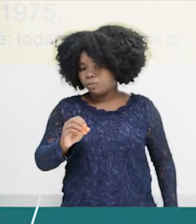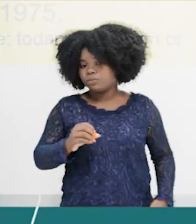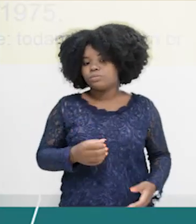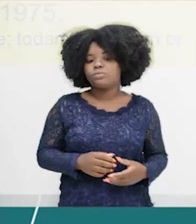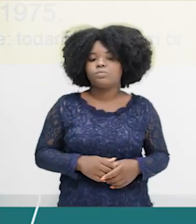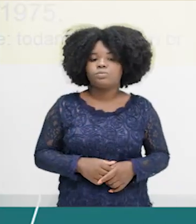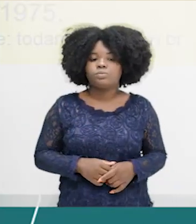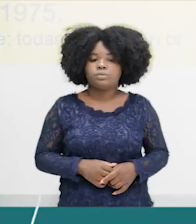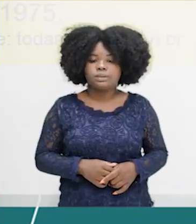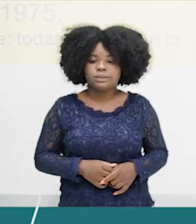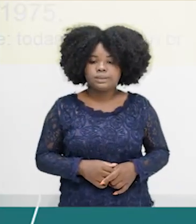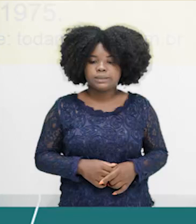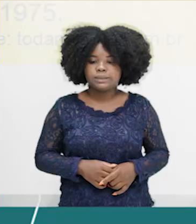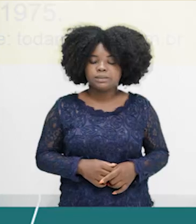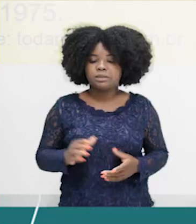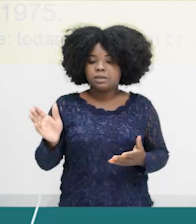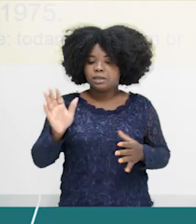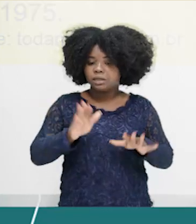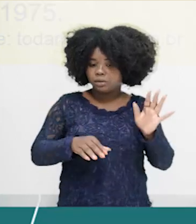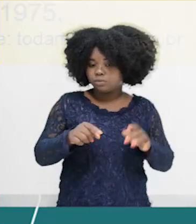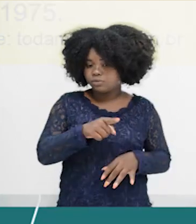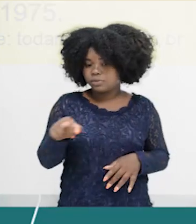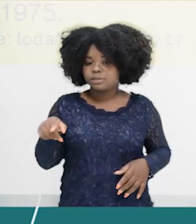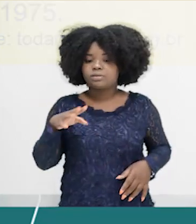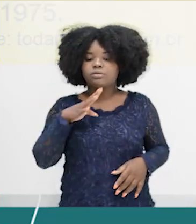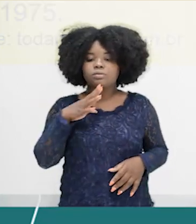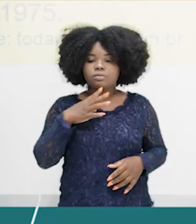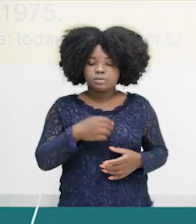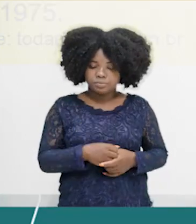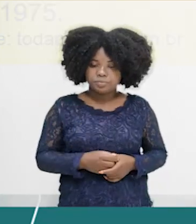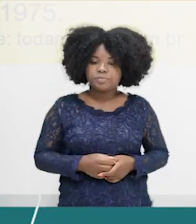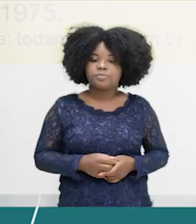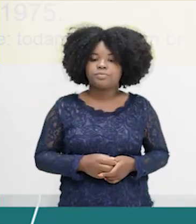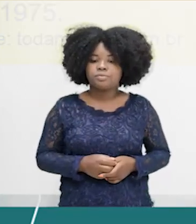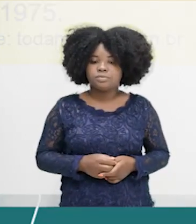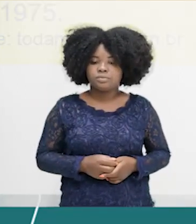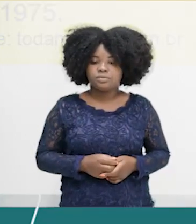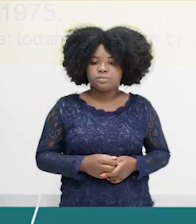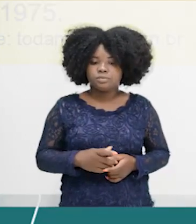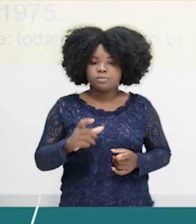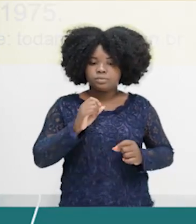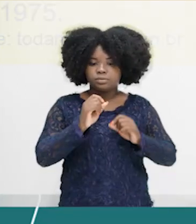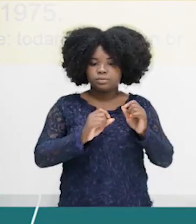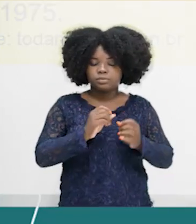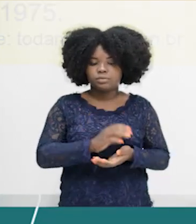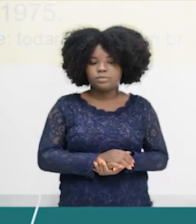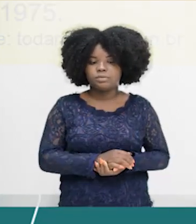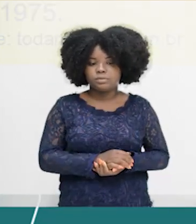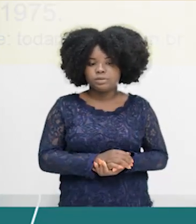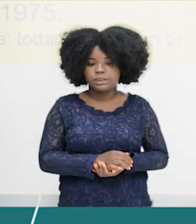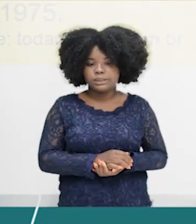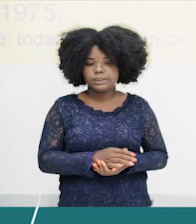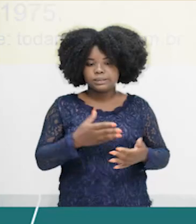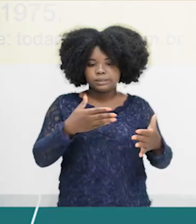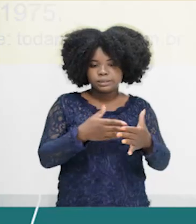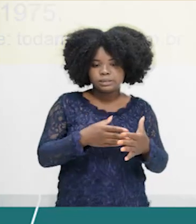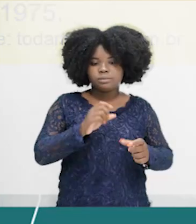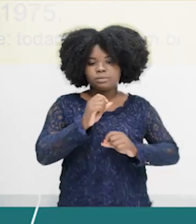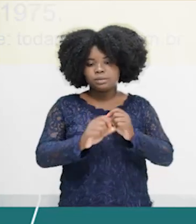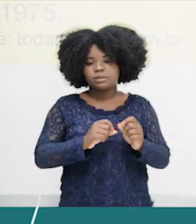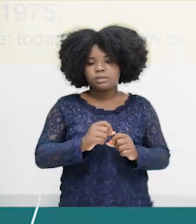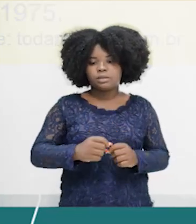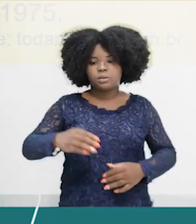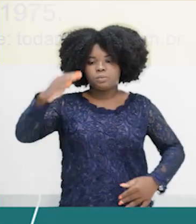Maluquinho, né? Que alguns de vocês talvez conheçam, que ele faz teve uma circulação muito limitada por causa da ditadura militar, e